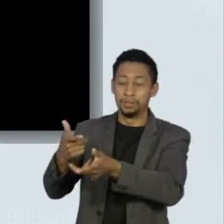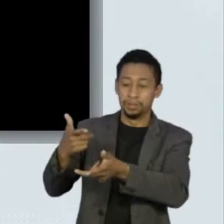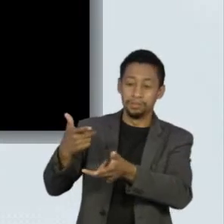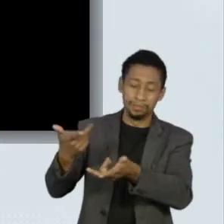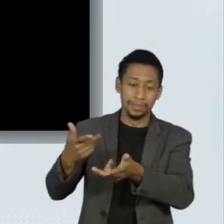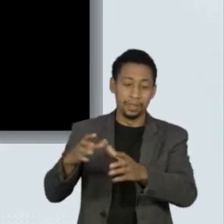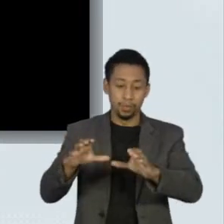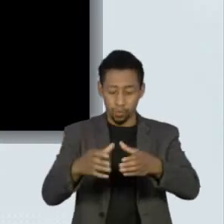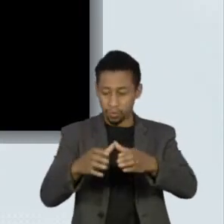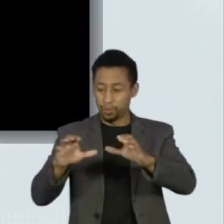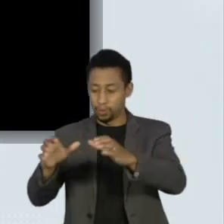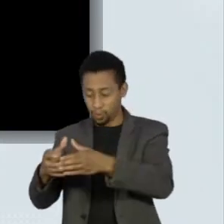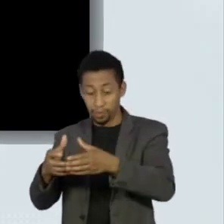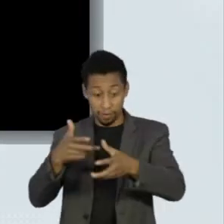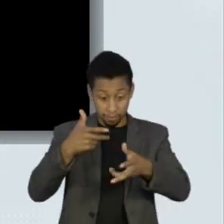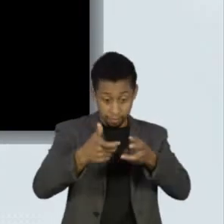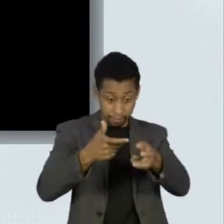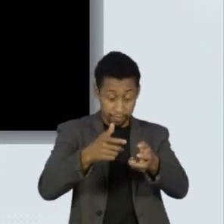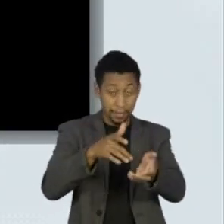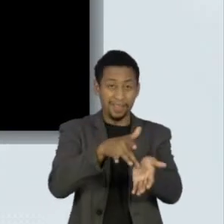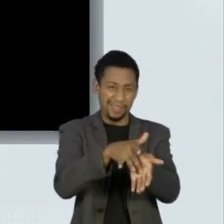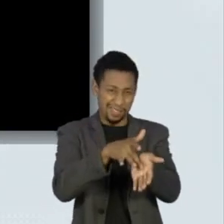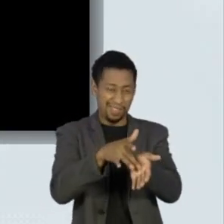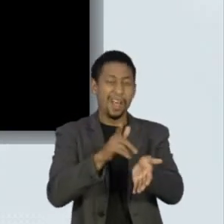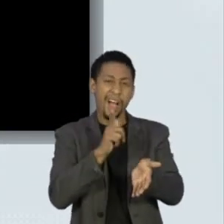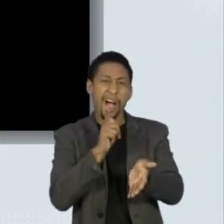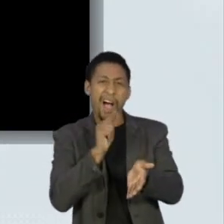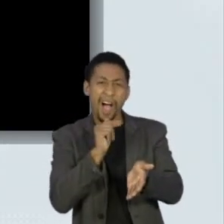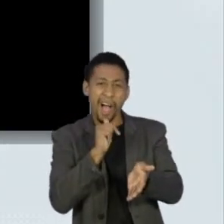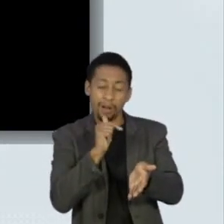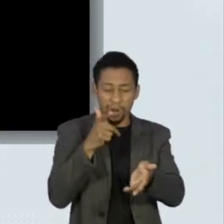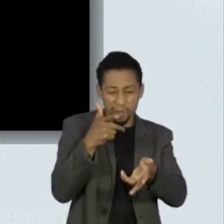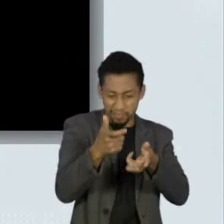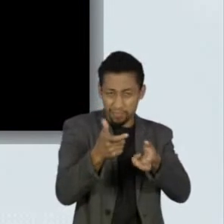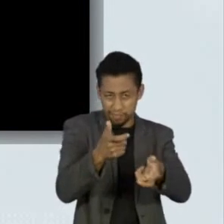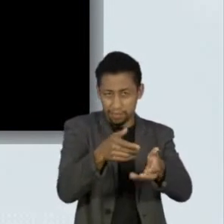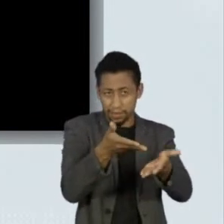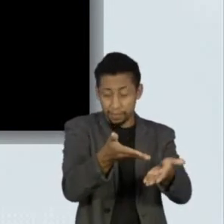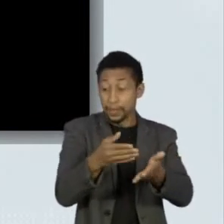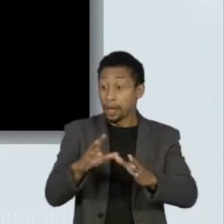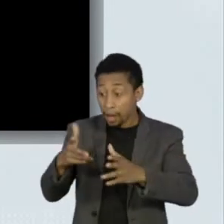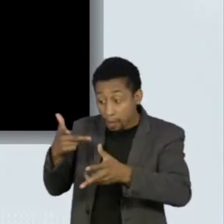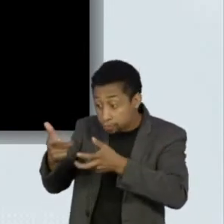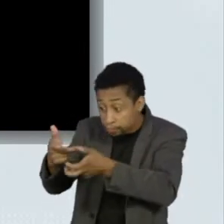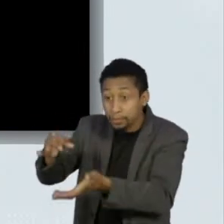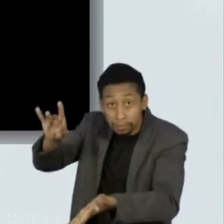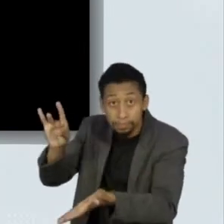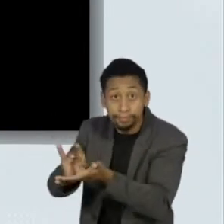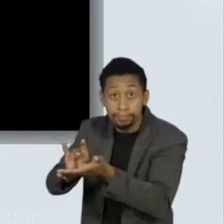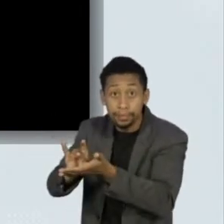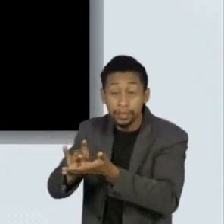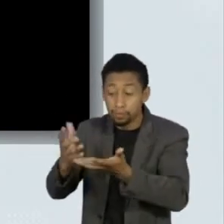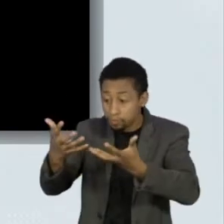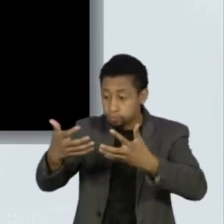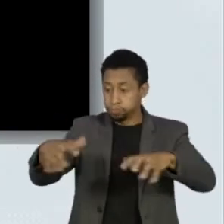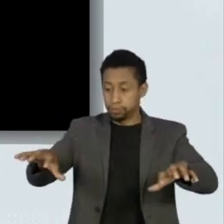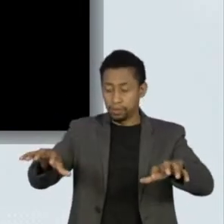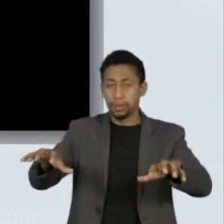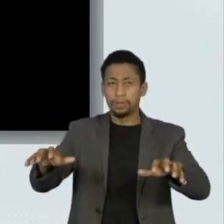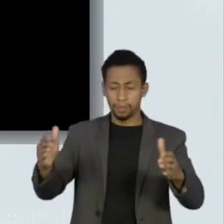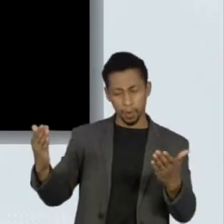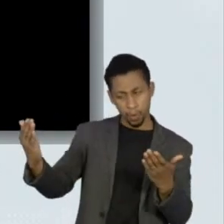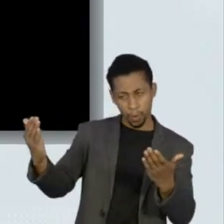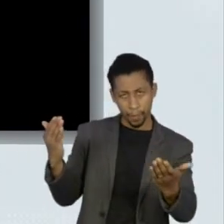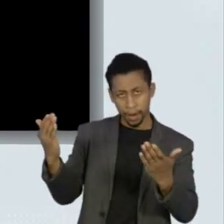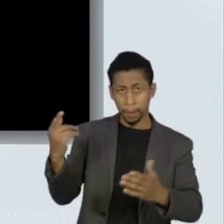e compara o que faz a vacina. E o que faz a vacina, o que se espera da vacina, é que essa pirâmide que a gente tinha falado